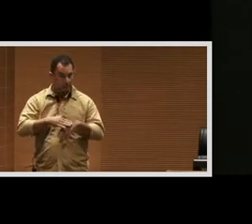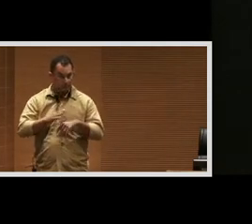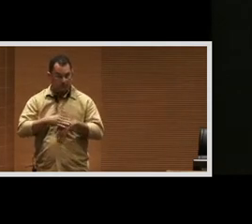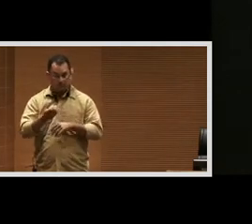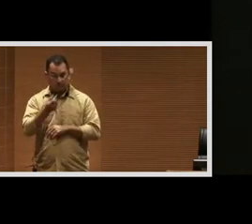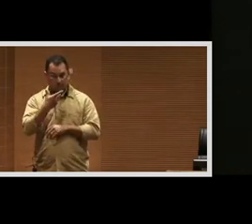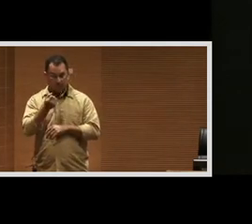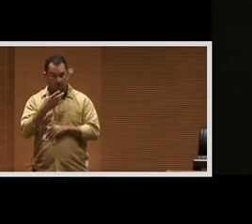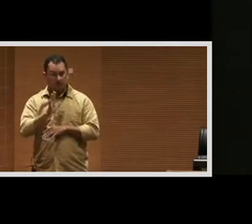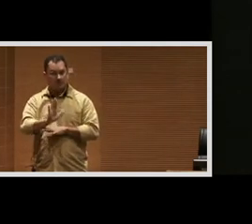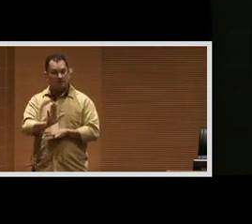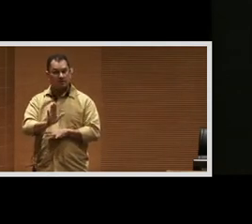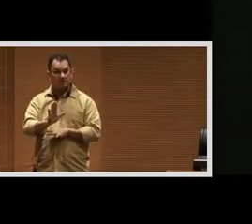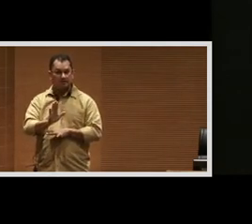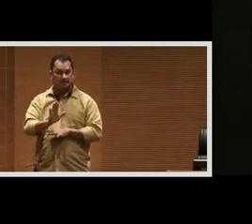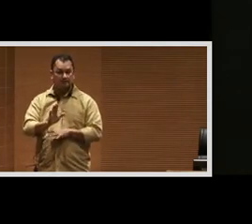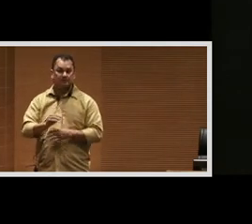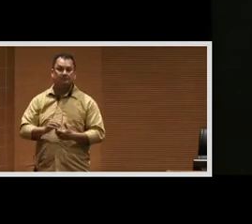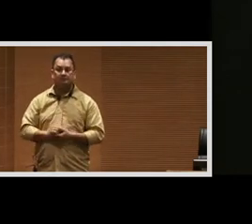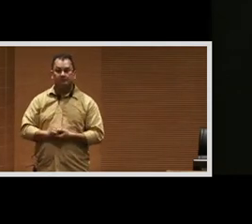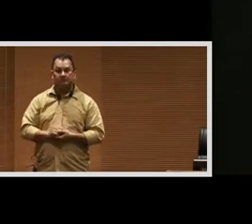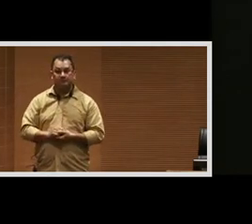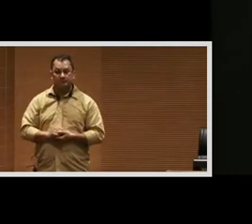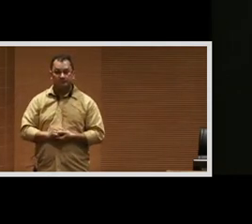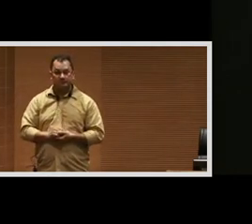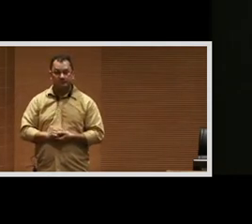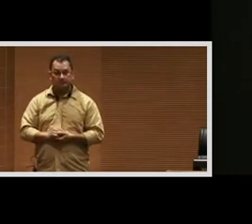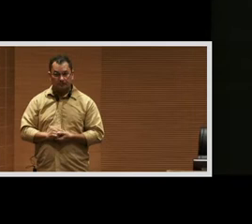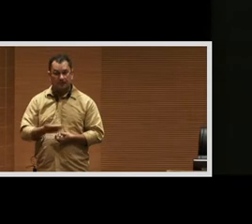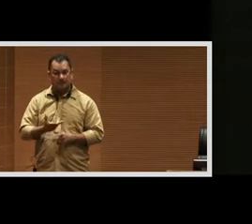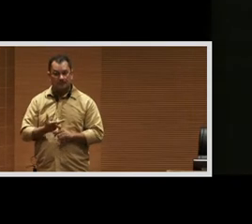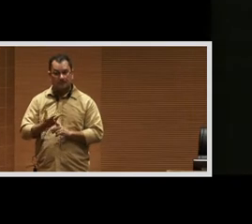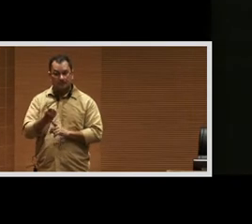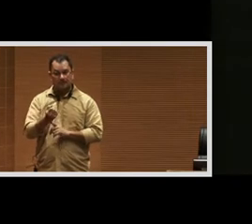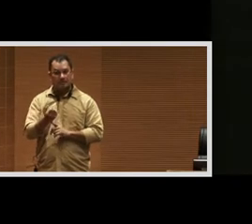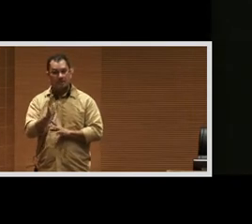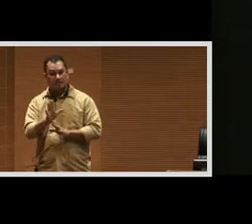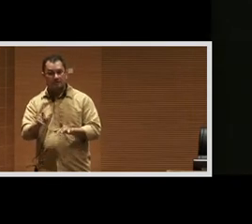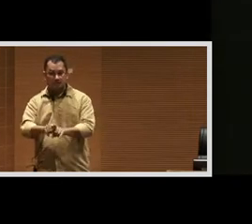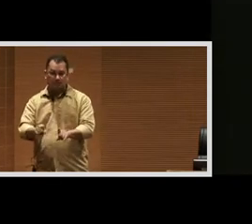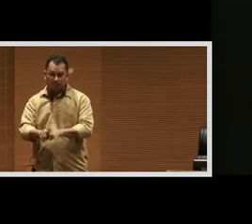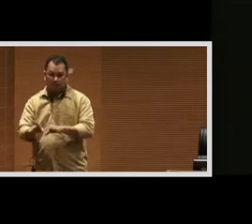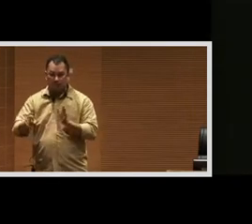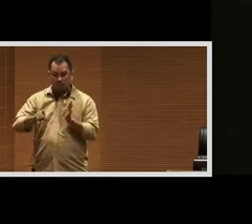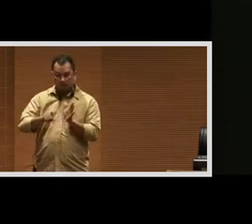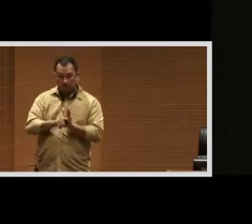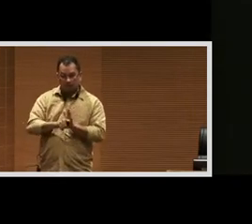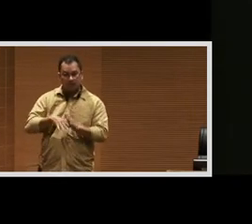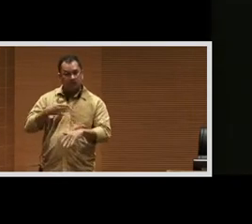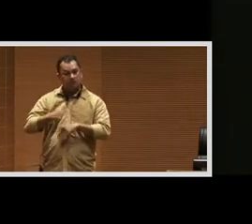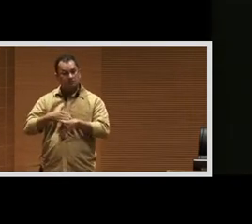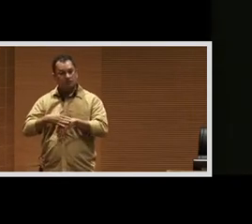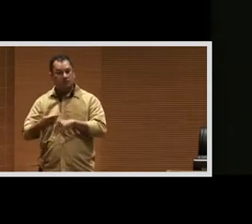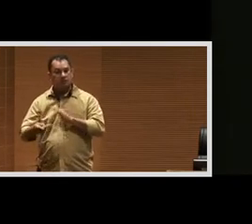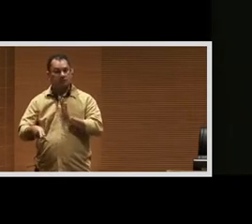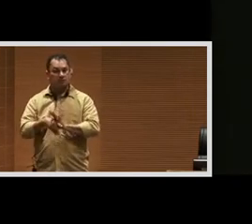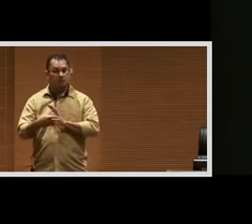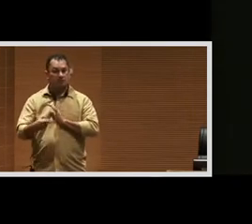um lado, de um modo triunfante, porém negativo, que seria a própria